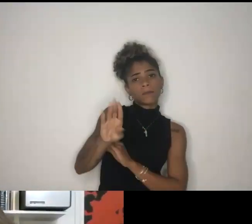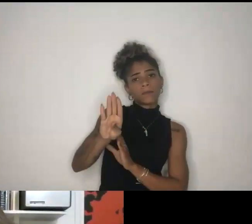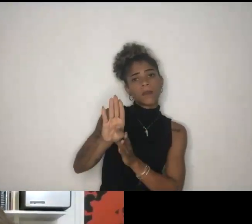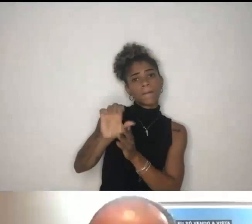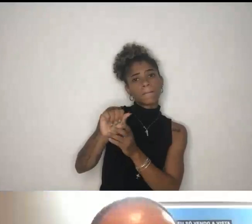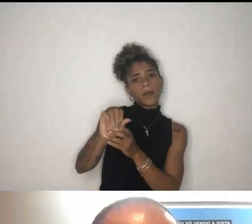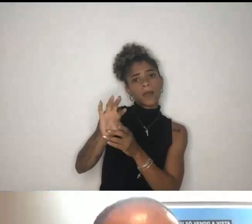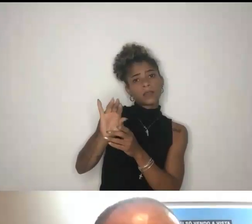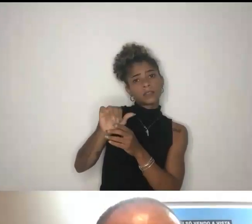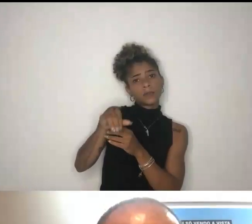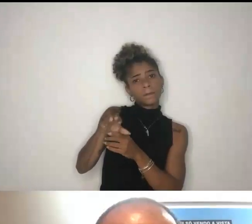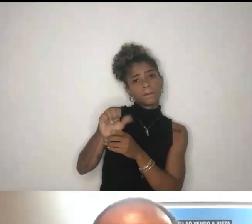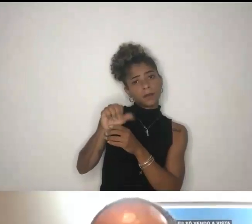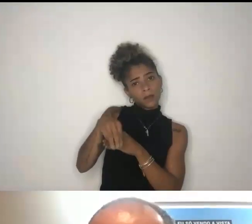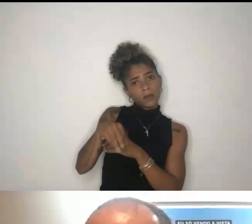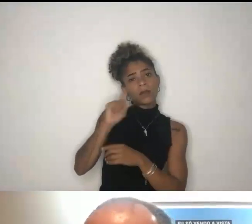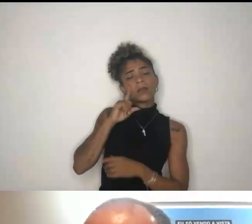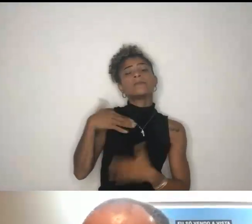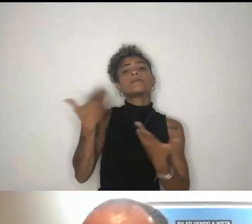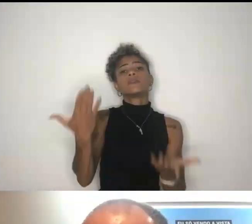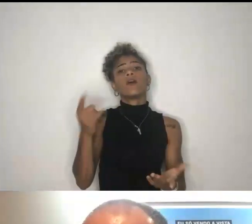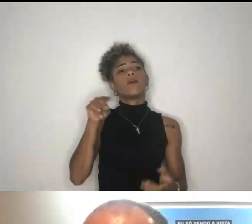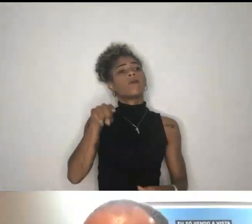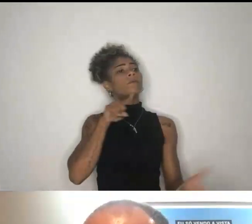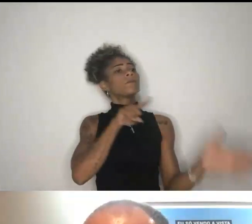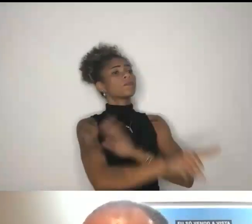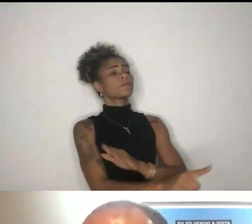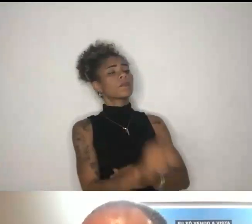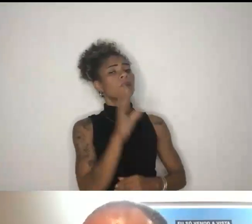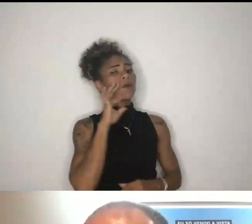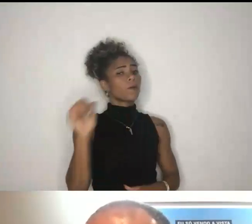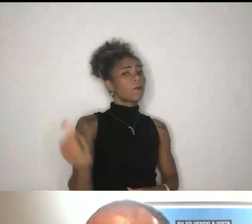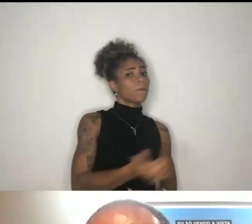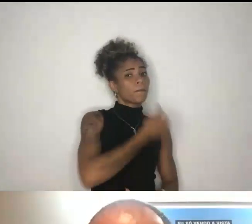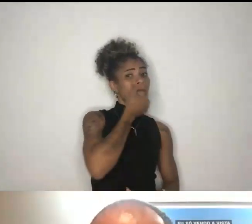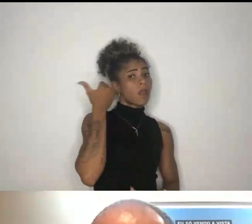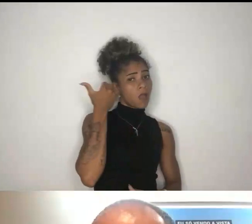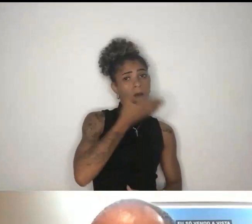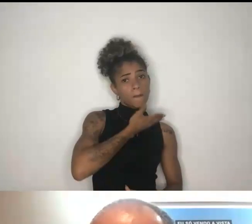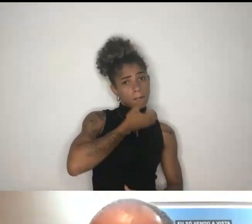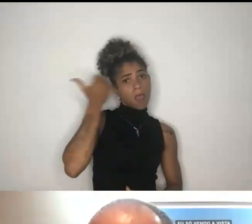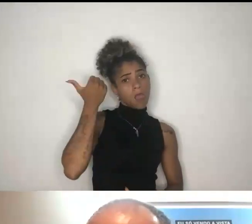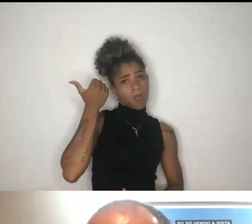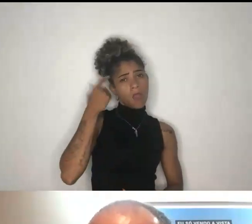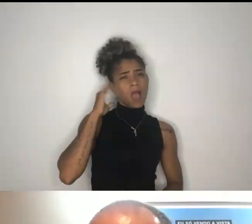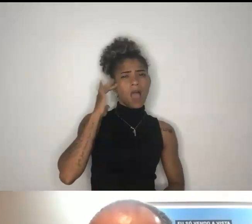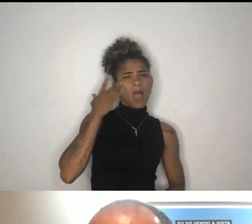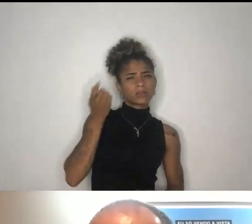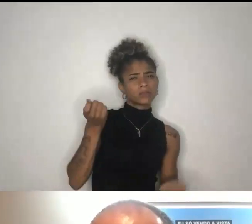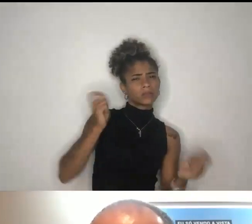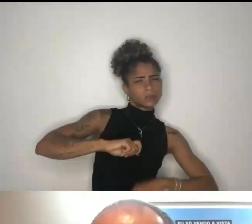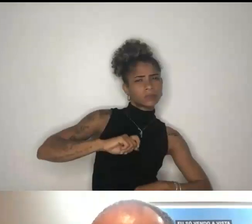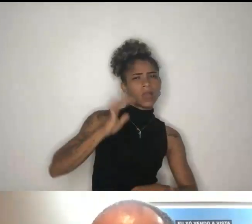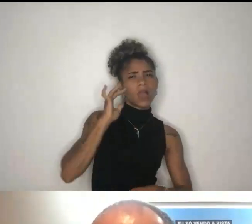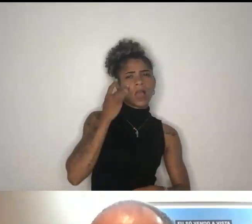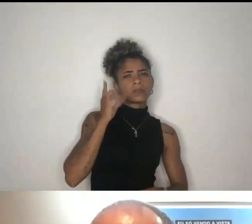Andrei Então eu acho que o melhor talvez a Paula vai ter essa capacidade mas eu acho que